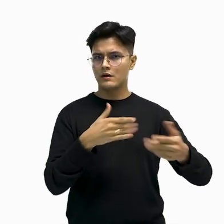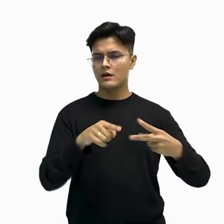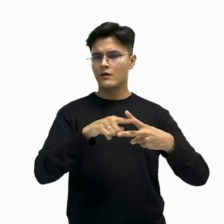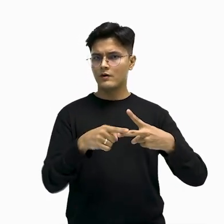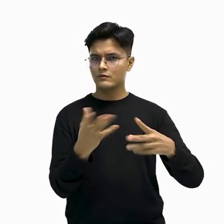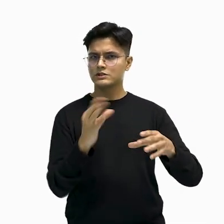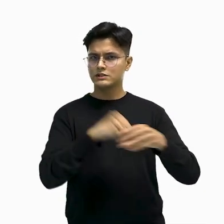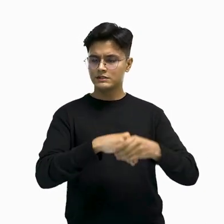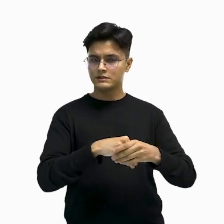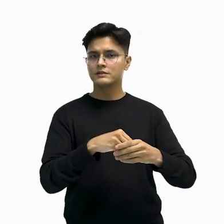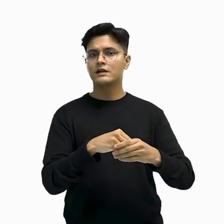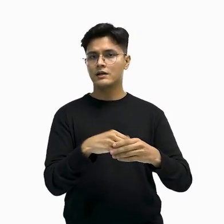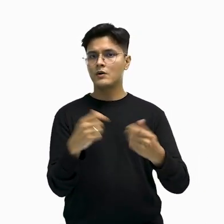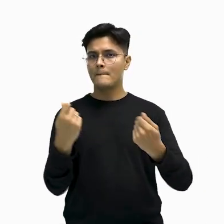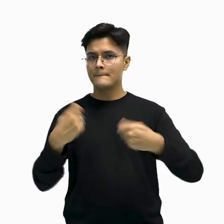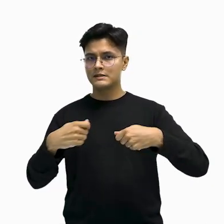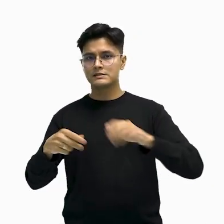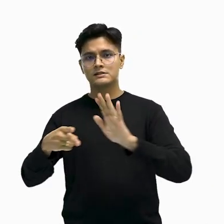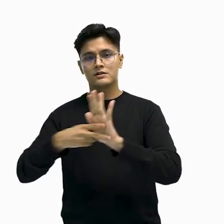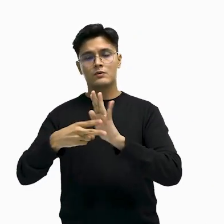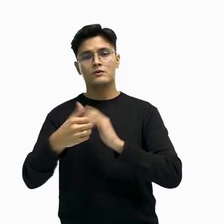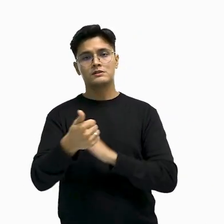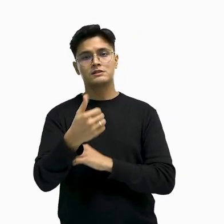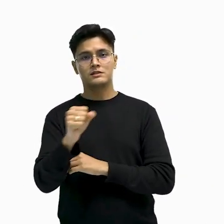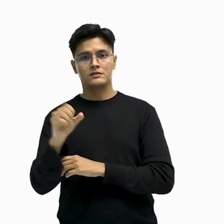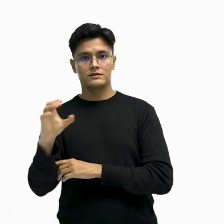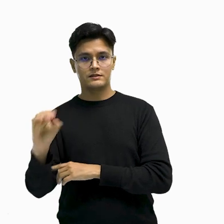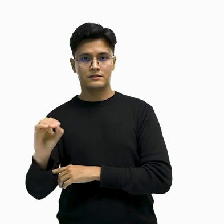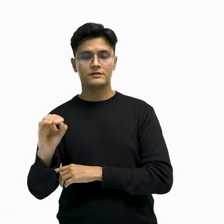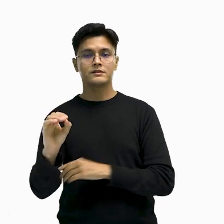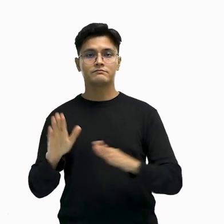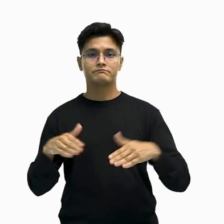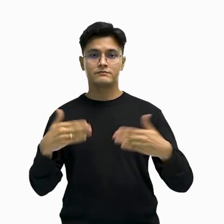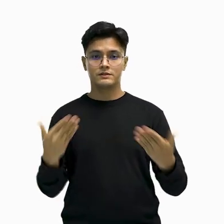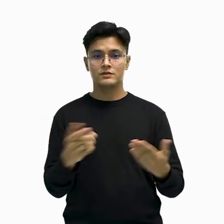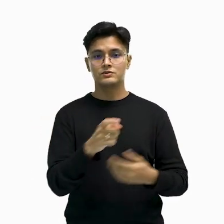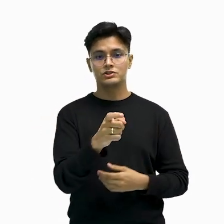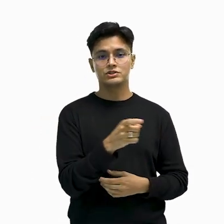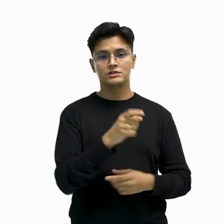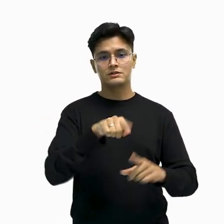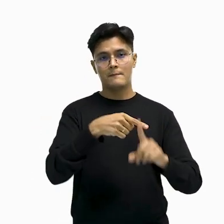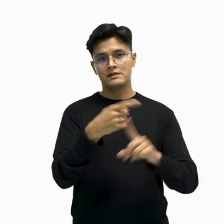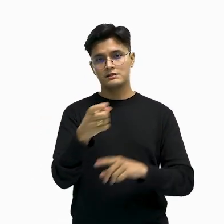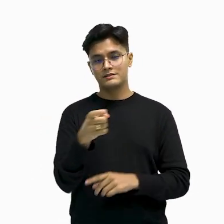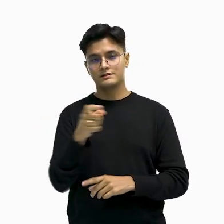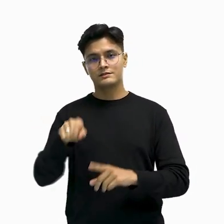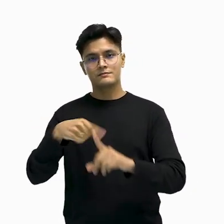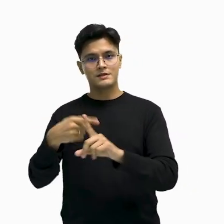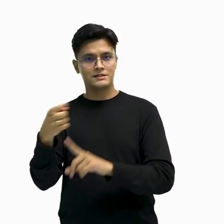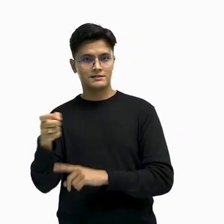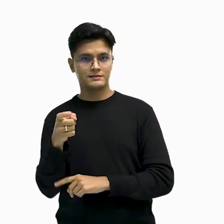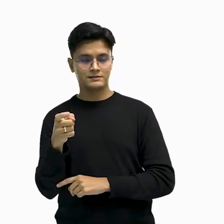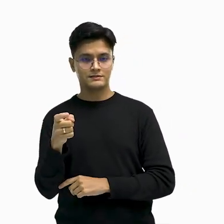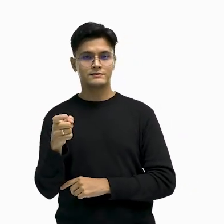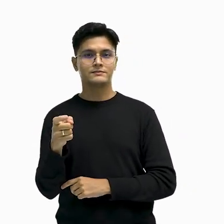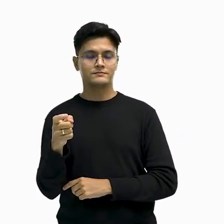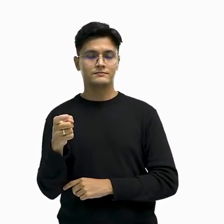180. Então agora nós vamos fazer esse somatório. Eu vou somar x e mais